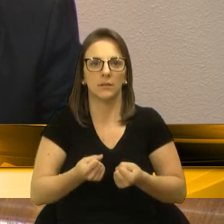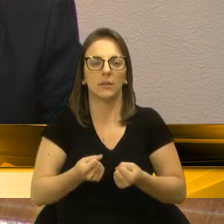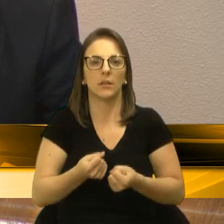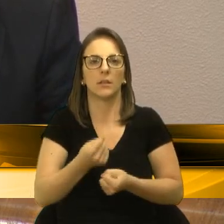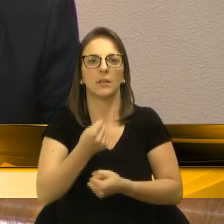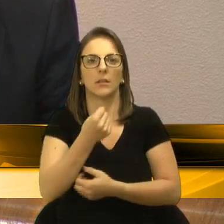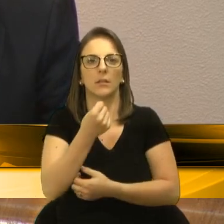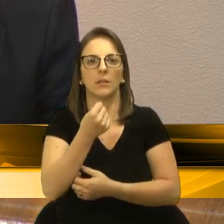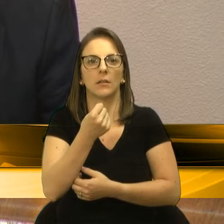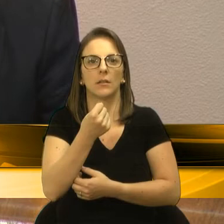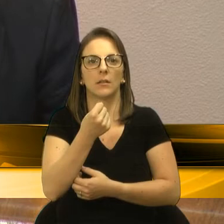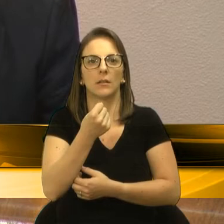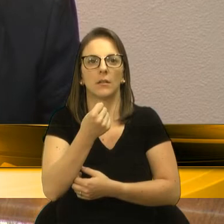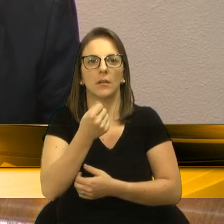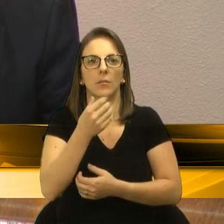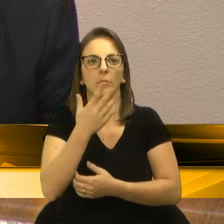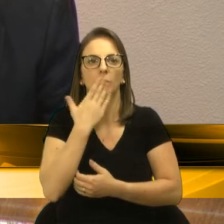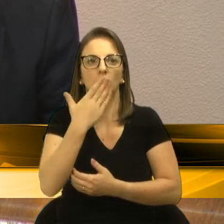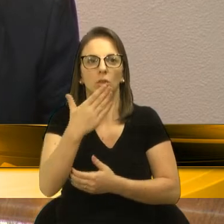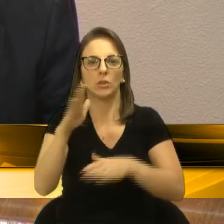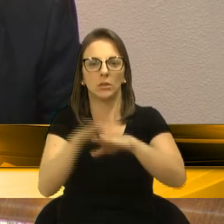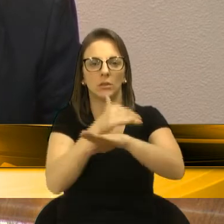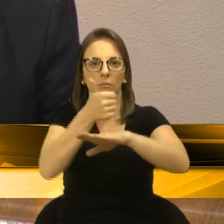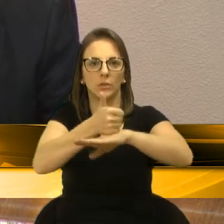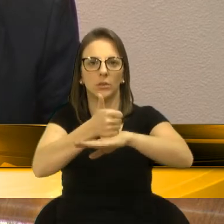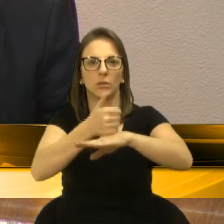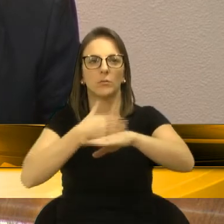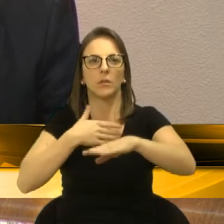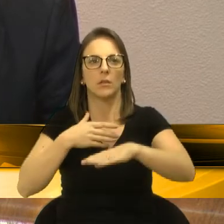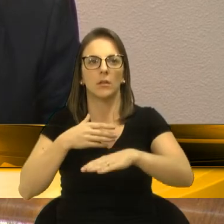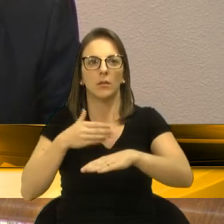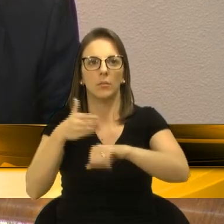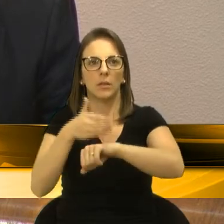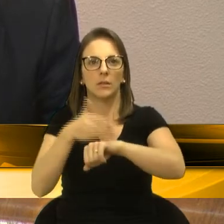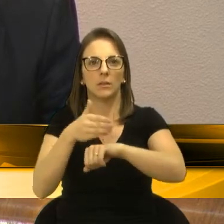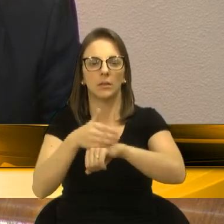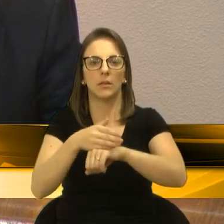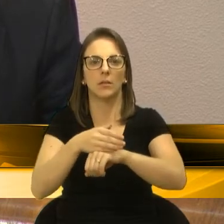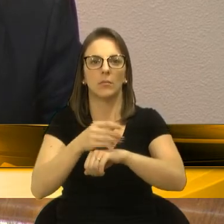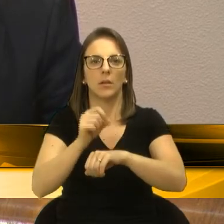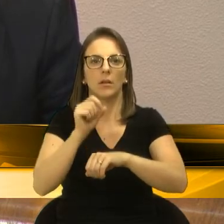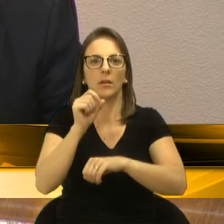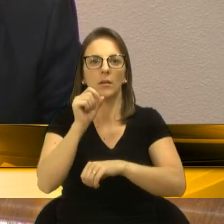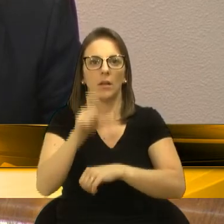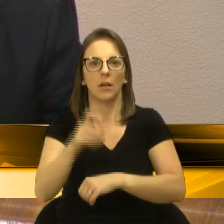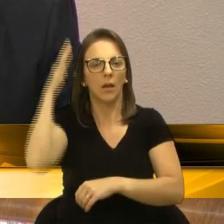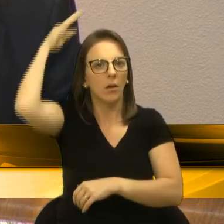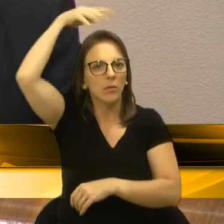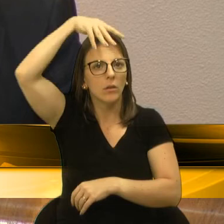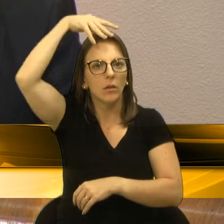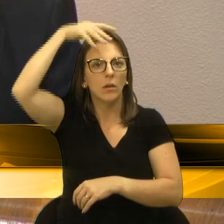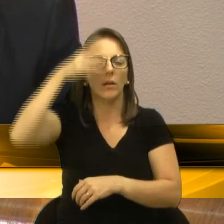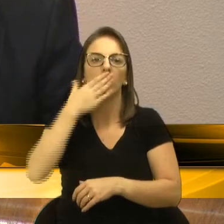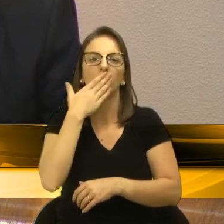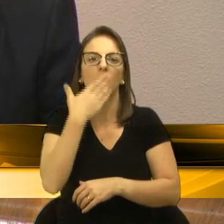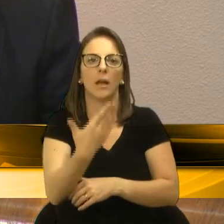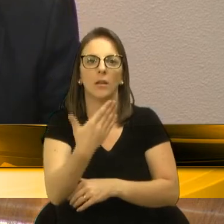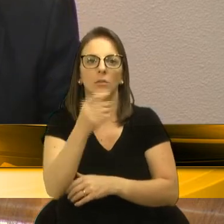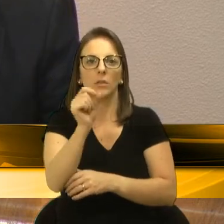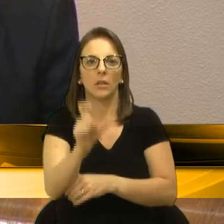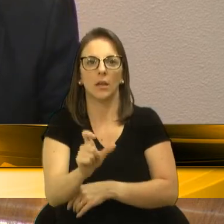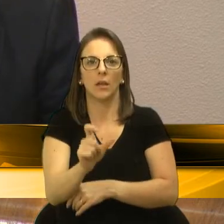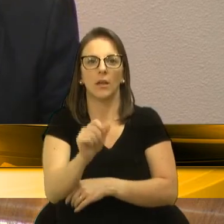pedido de impeachment e cassação do mandado do vereador Alceu Tomé, de autoria do senhor Alaor